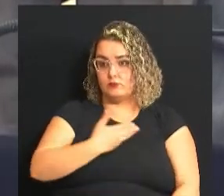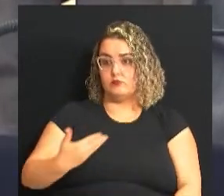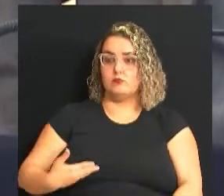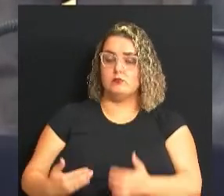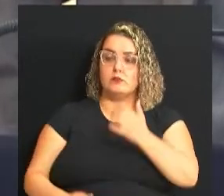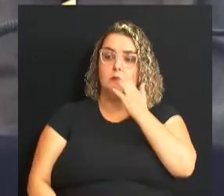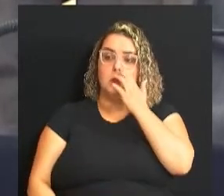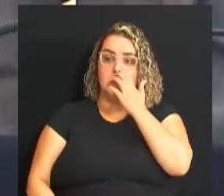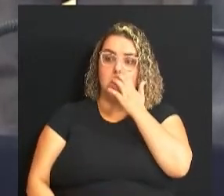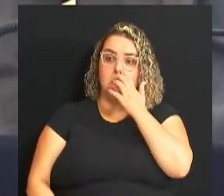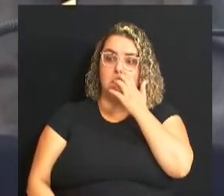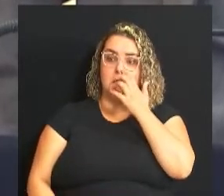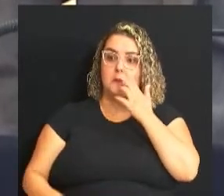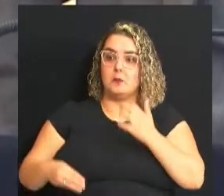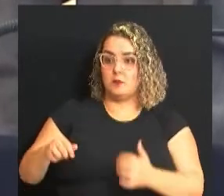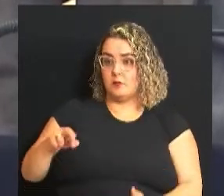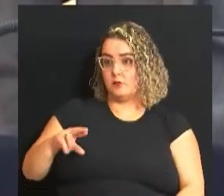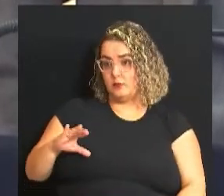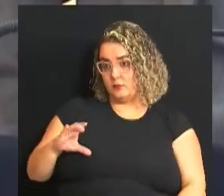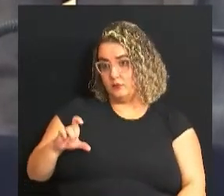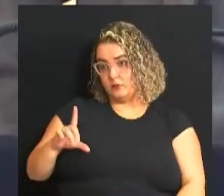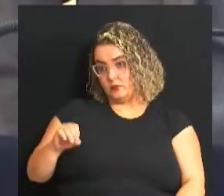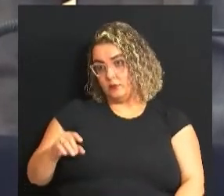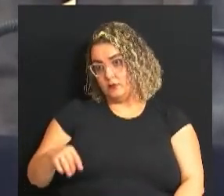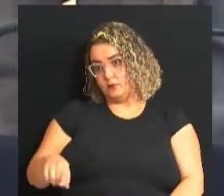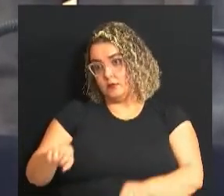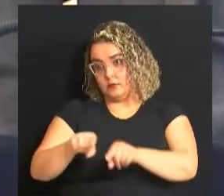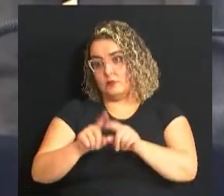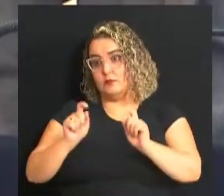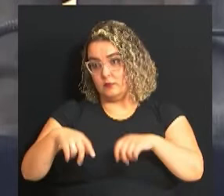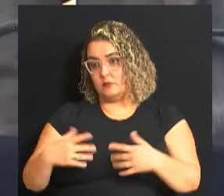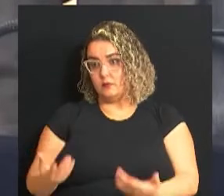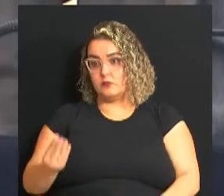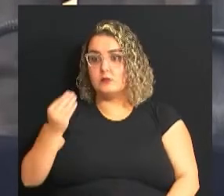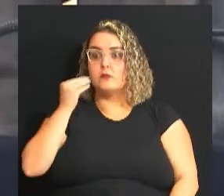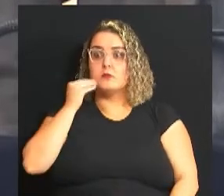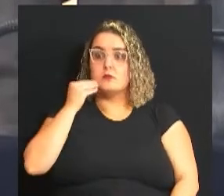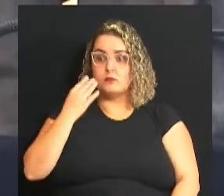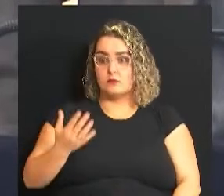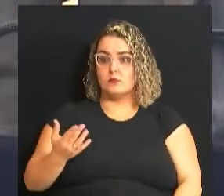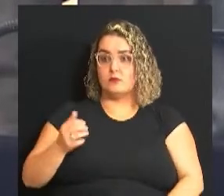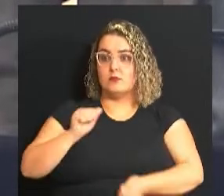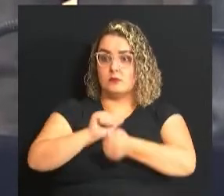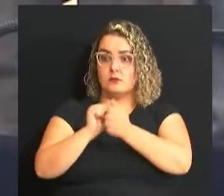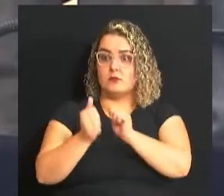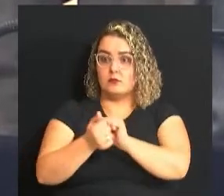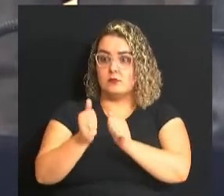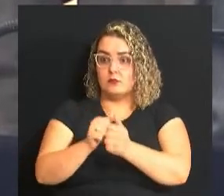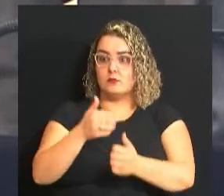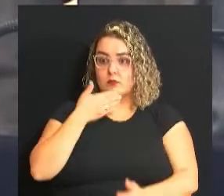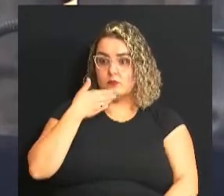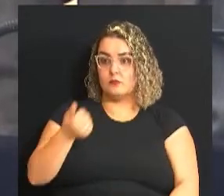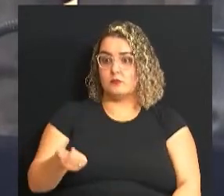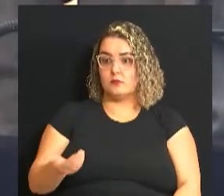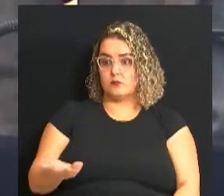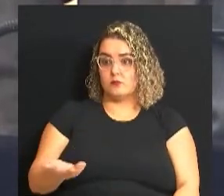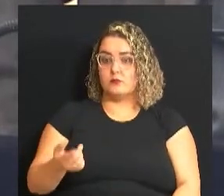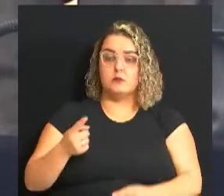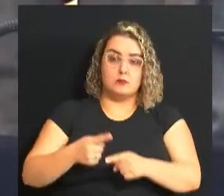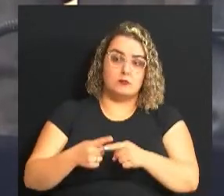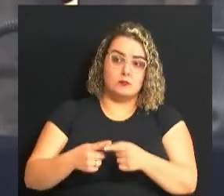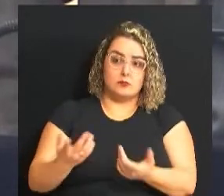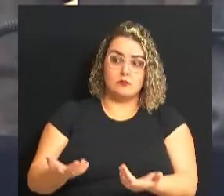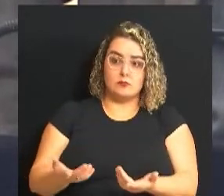e com o Marcelo também, essa possibilidade de tentar ajustar um pouco isso melhor, né, porque é